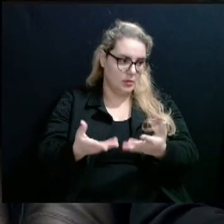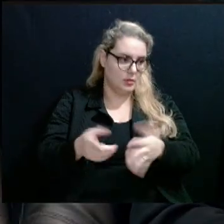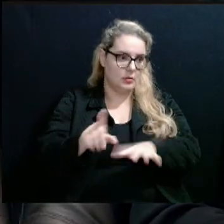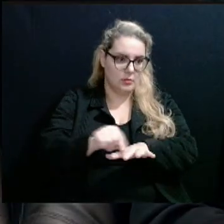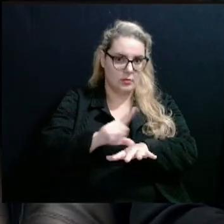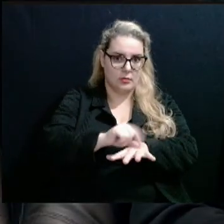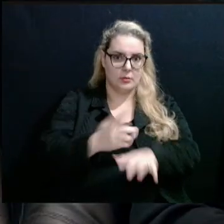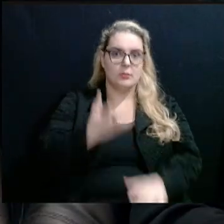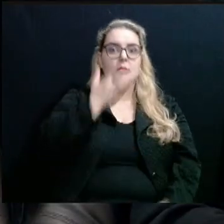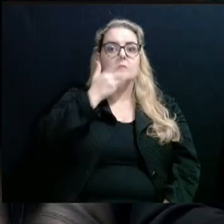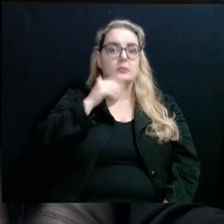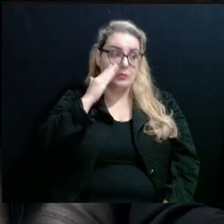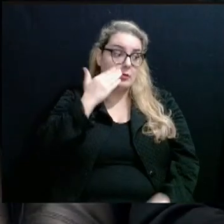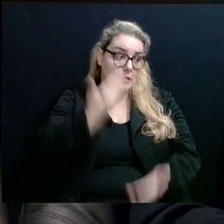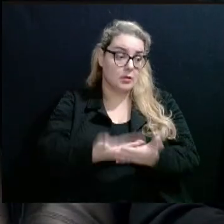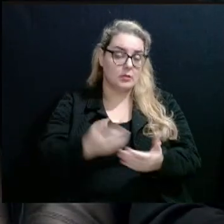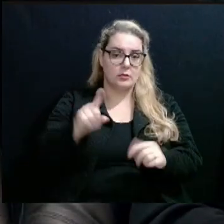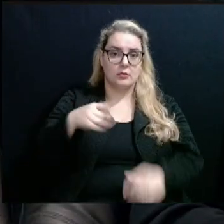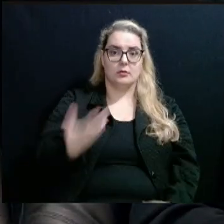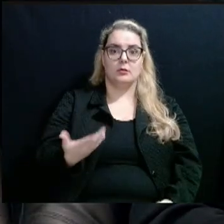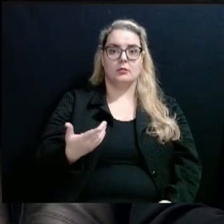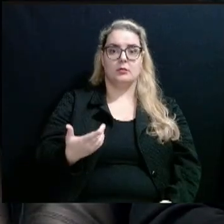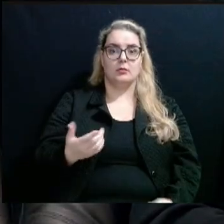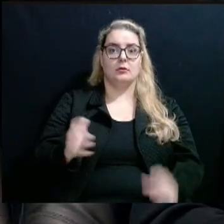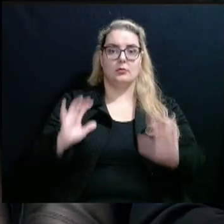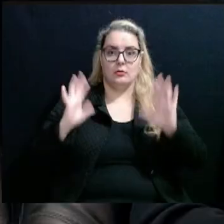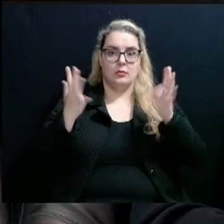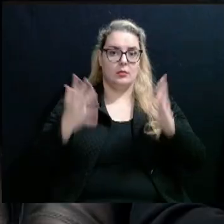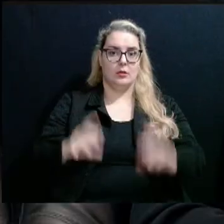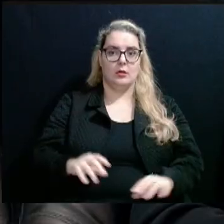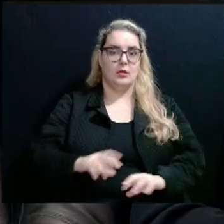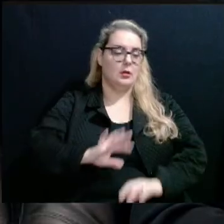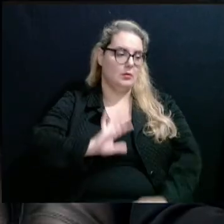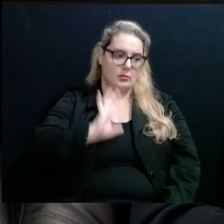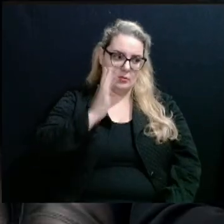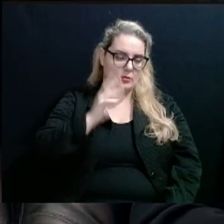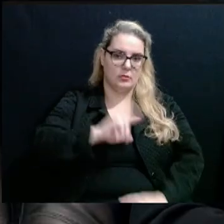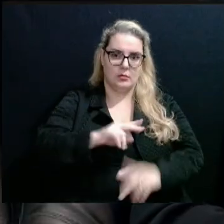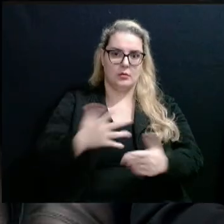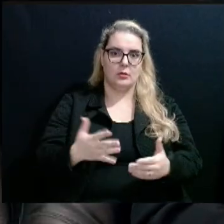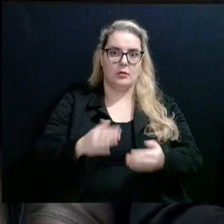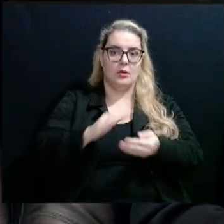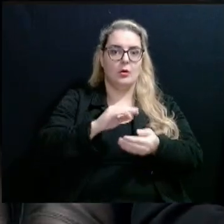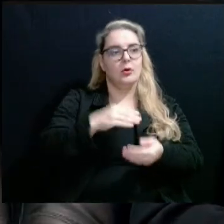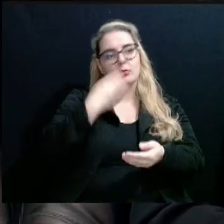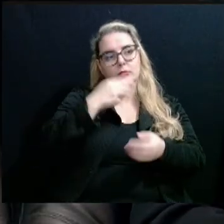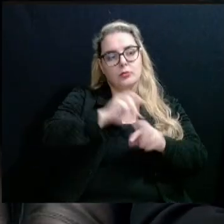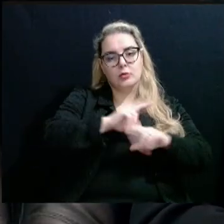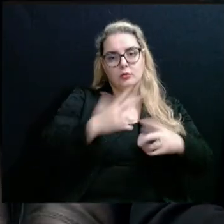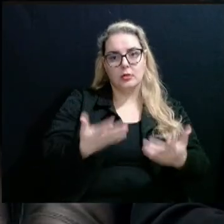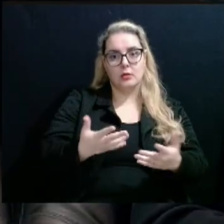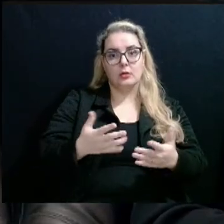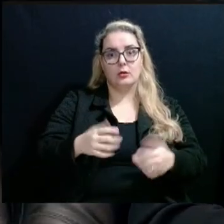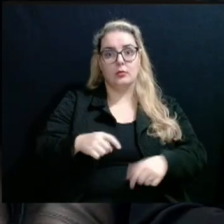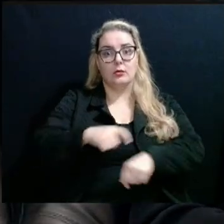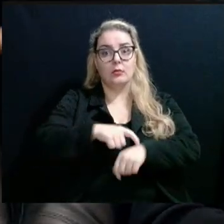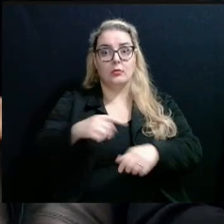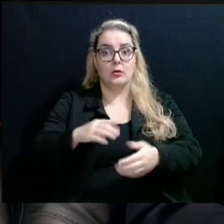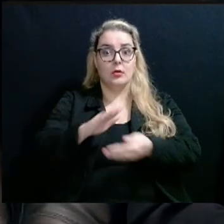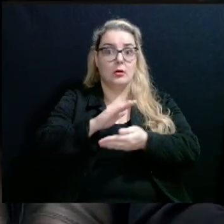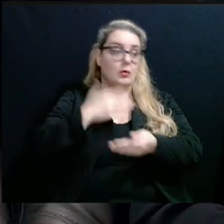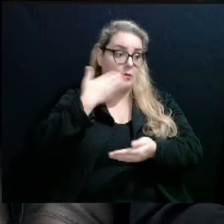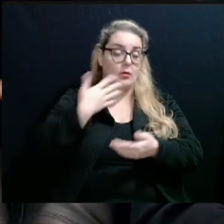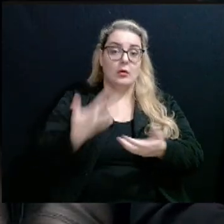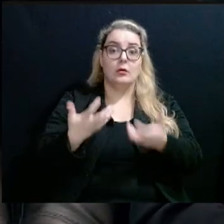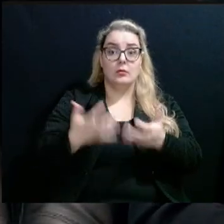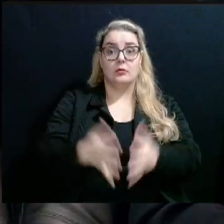Se eu vou numa festinha, eu vou levar... Já aconteceu muitas vezes. Eu levar um docinho à parte pro meu filho. Porque eu sei que a hora que chegar a hora do doce, ele vai querer. Eu falo, filho, esse